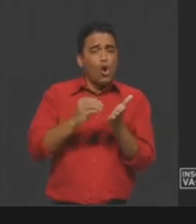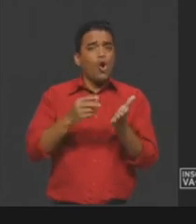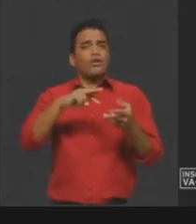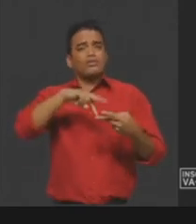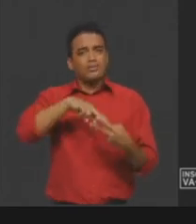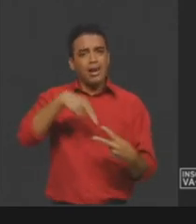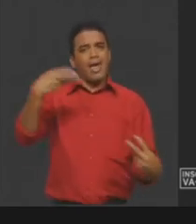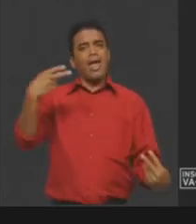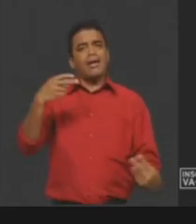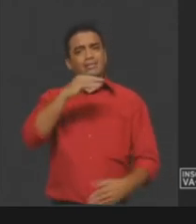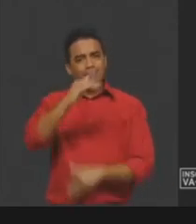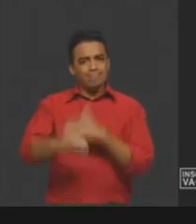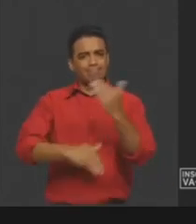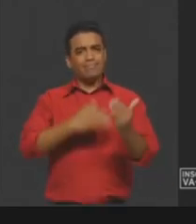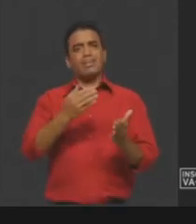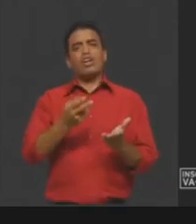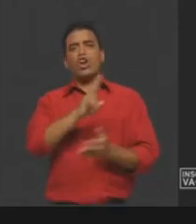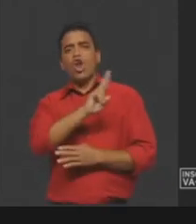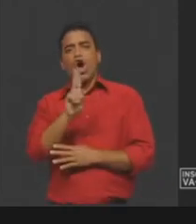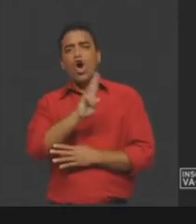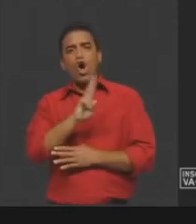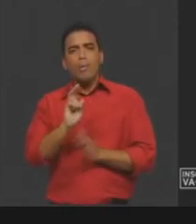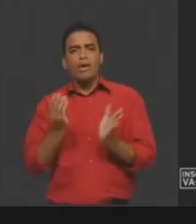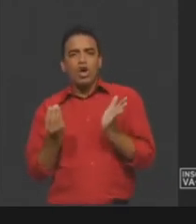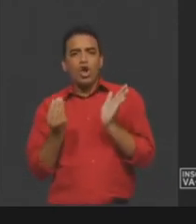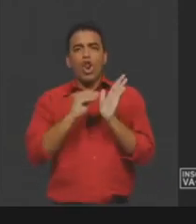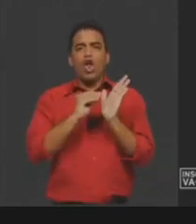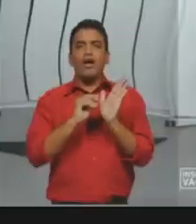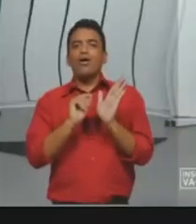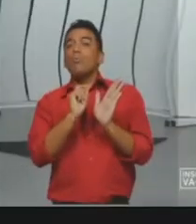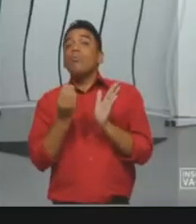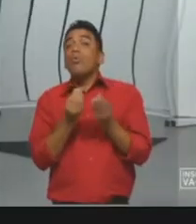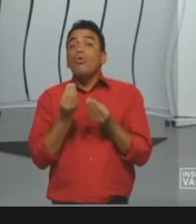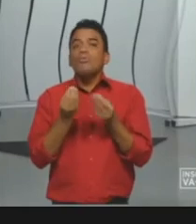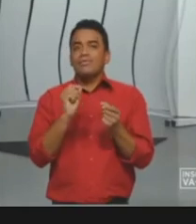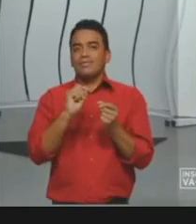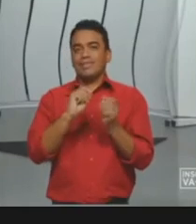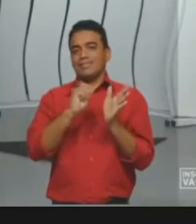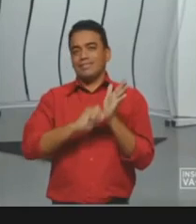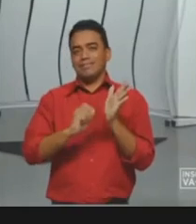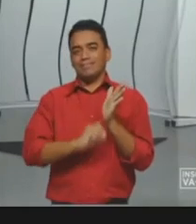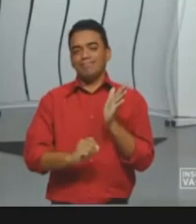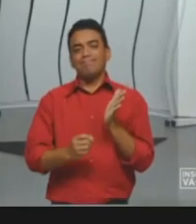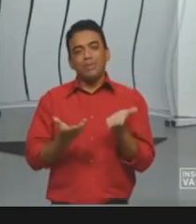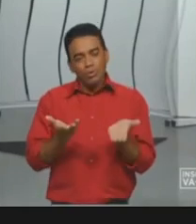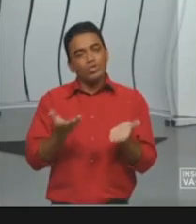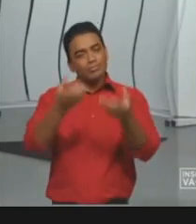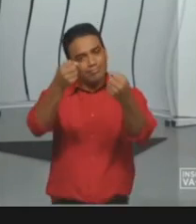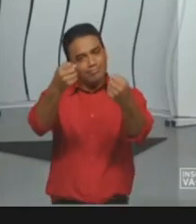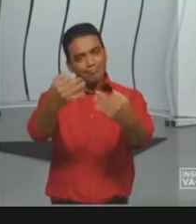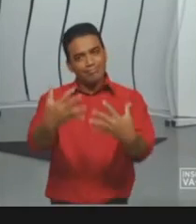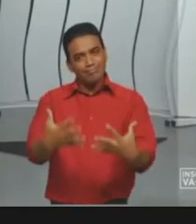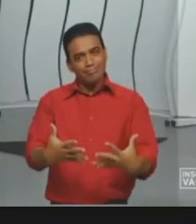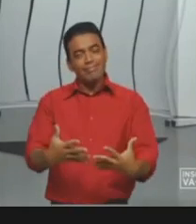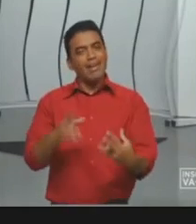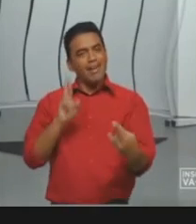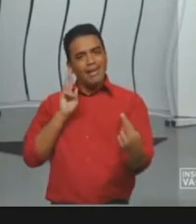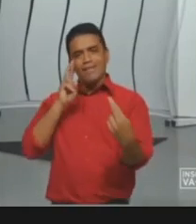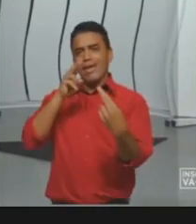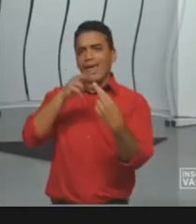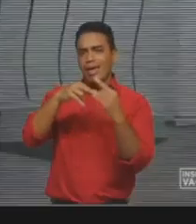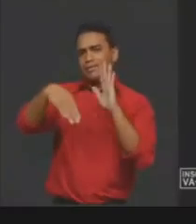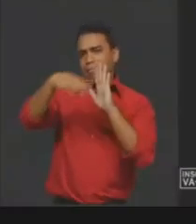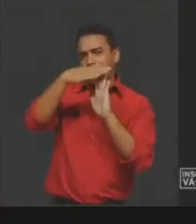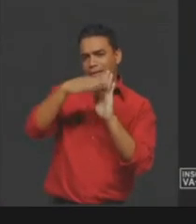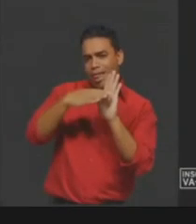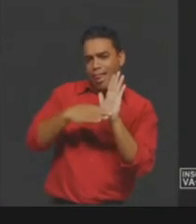evolução, e a nomenclatura, como que se escreve o nome de espécies, né? É isso que eu queria falar com vocês. Repare aqui as referências